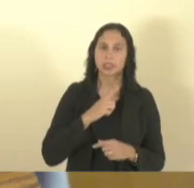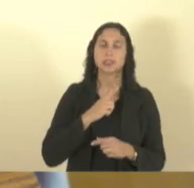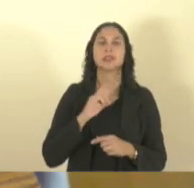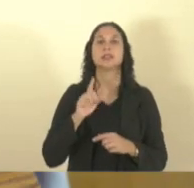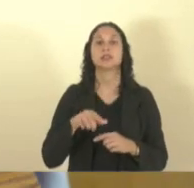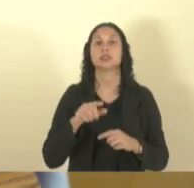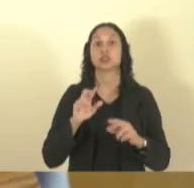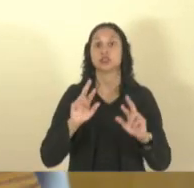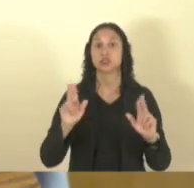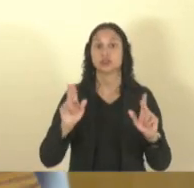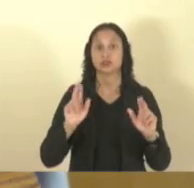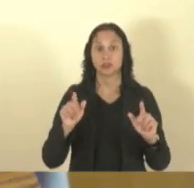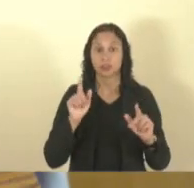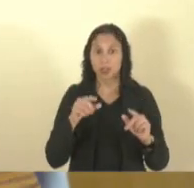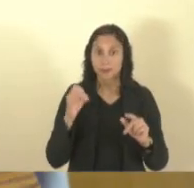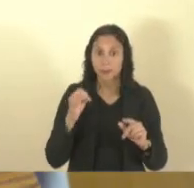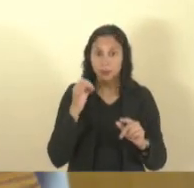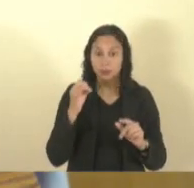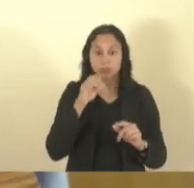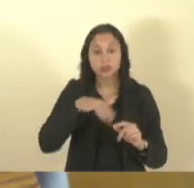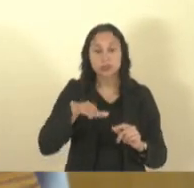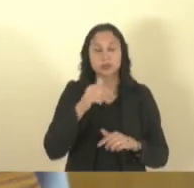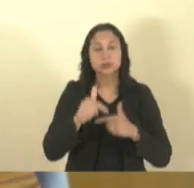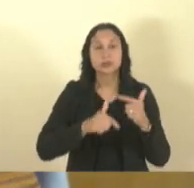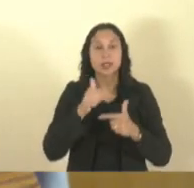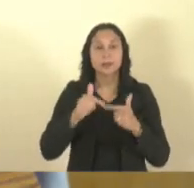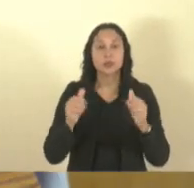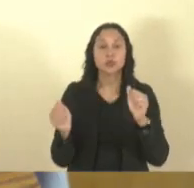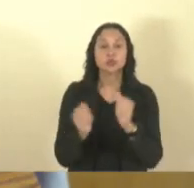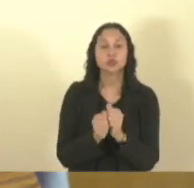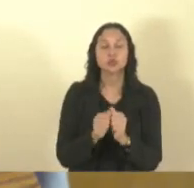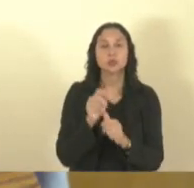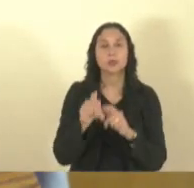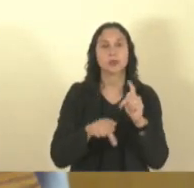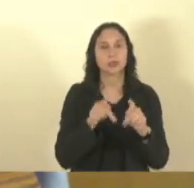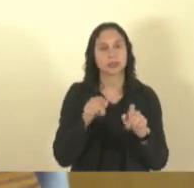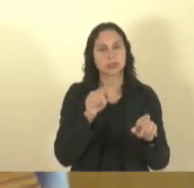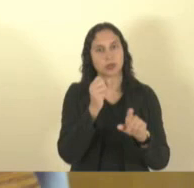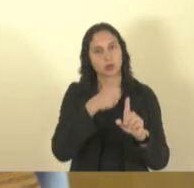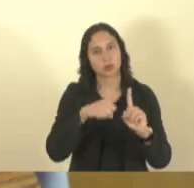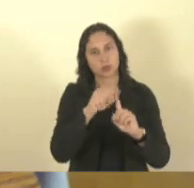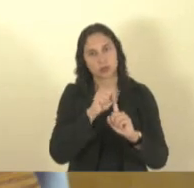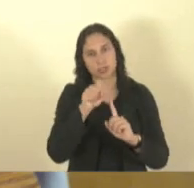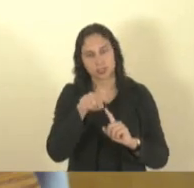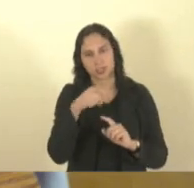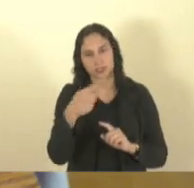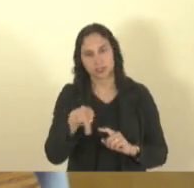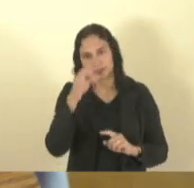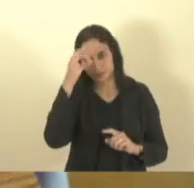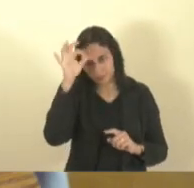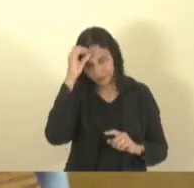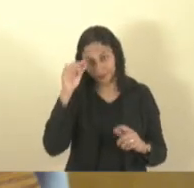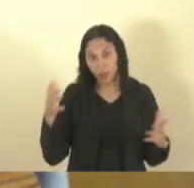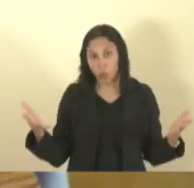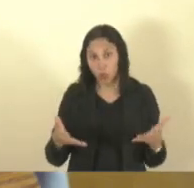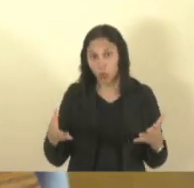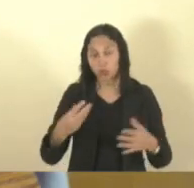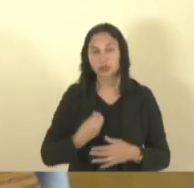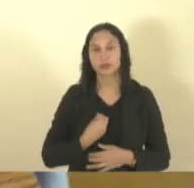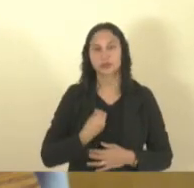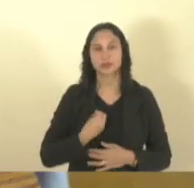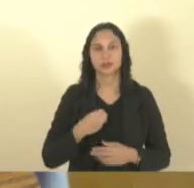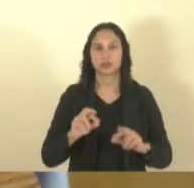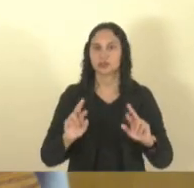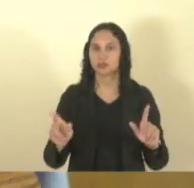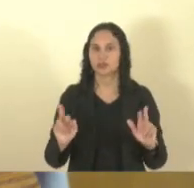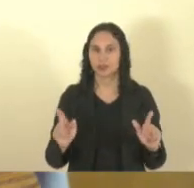a diferença lá no cotidiano do povo capixaba, que hoje em dia vive um momento